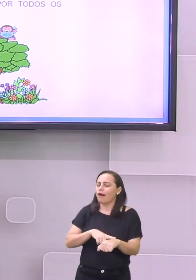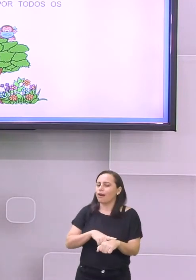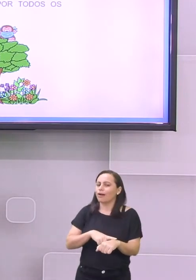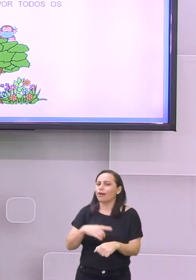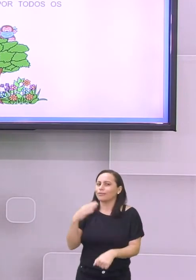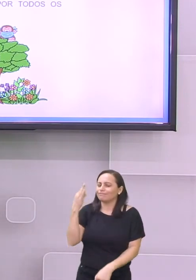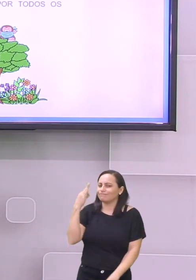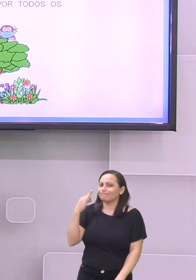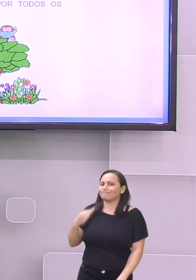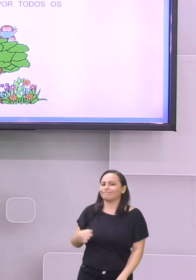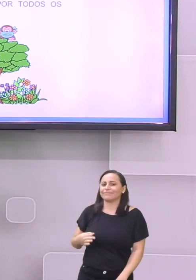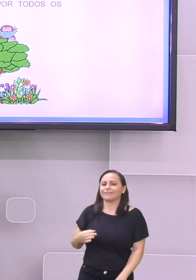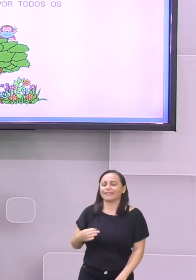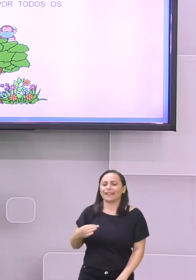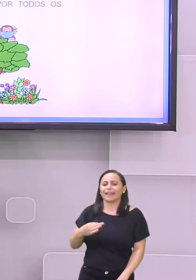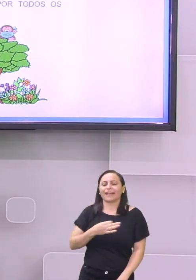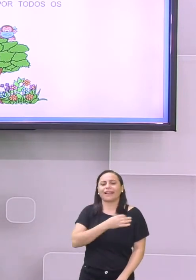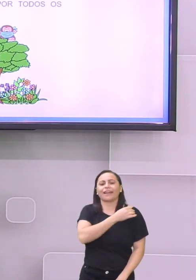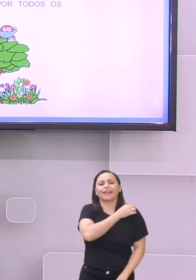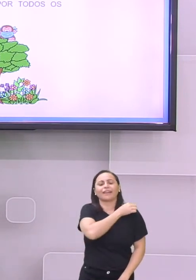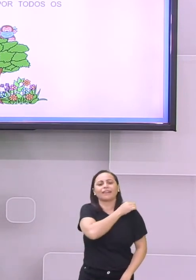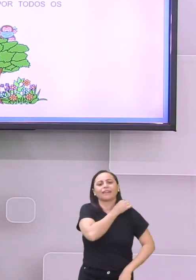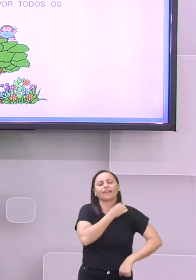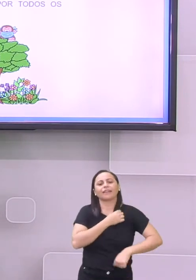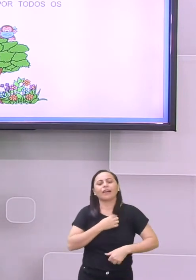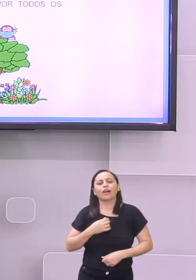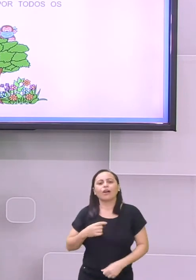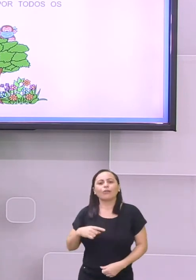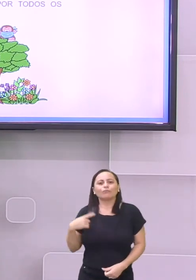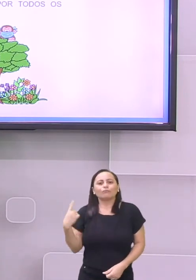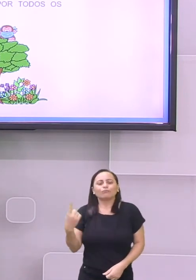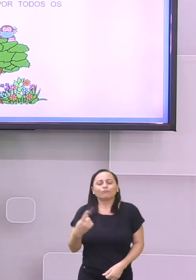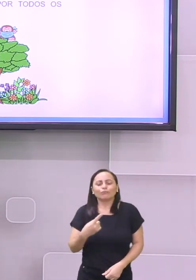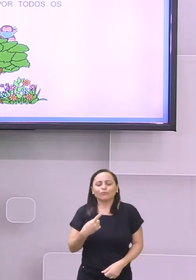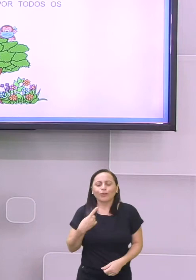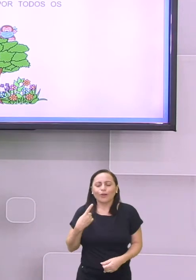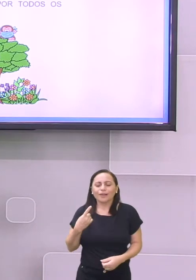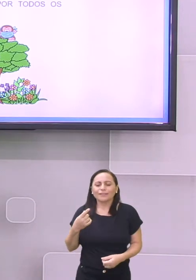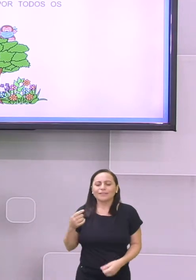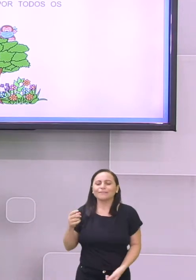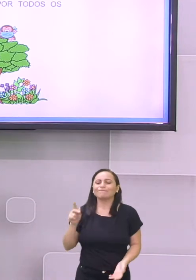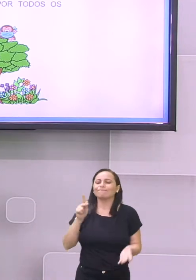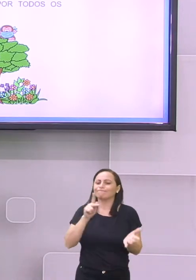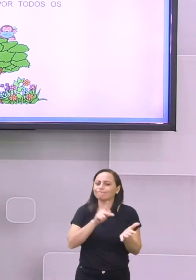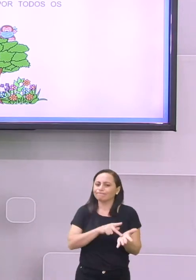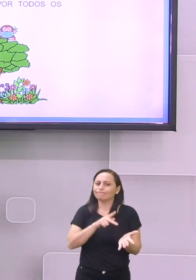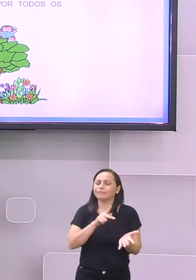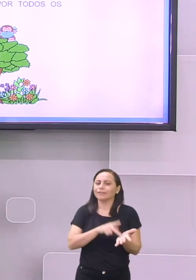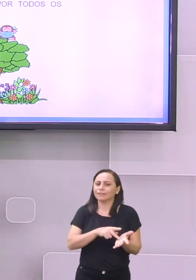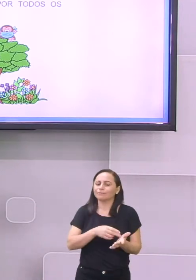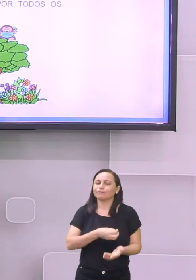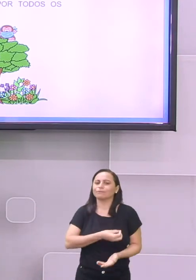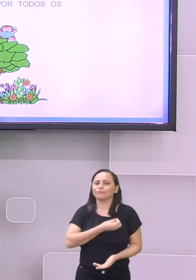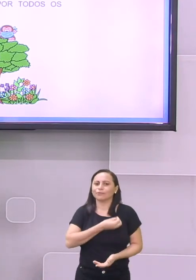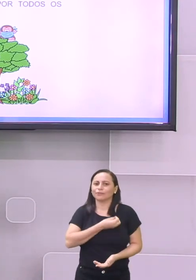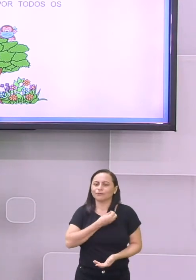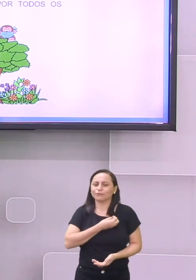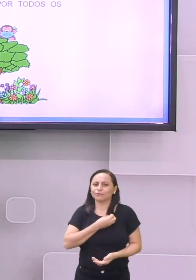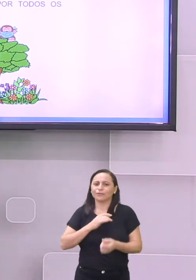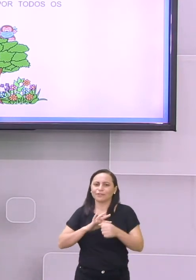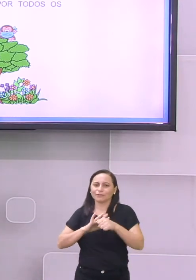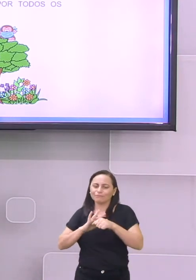hora certa, pois nós realmente estamos vivendo aí essa pandemia com o corona, com